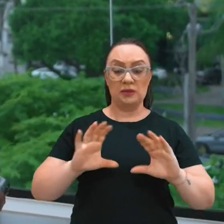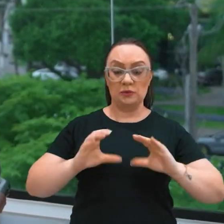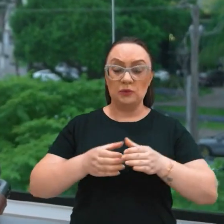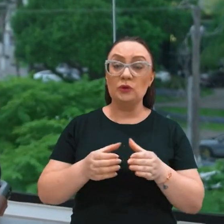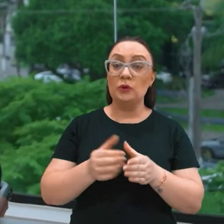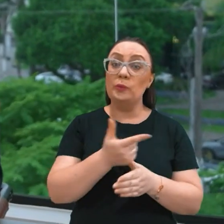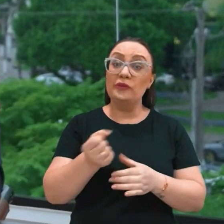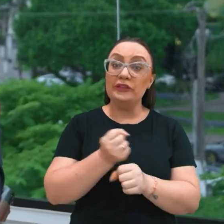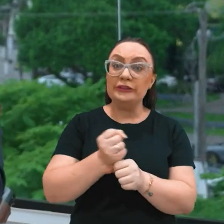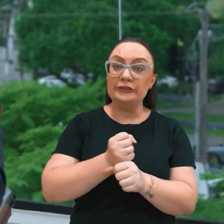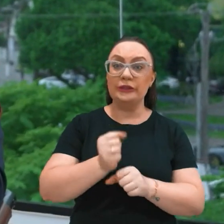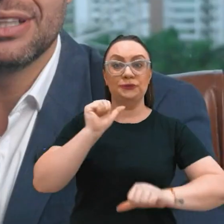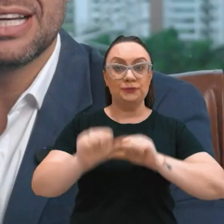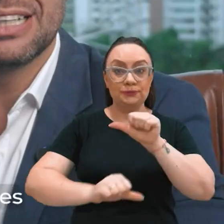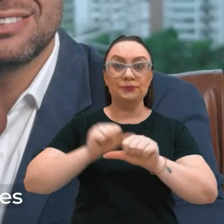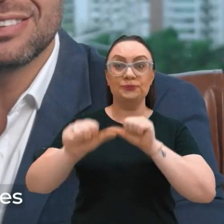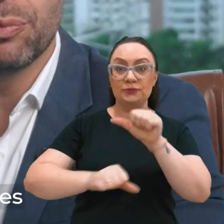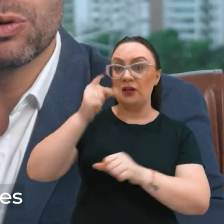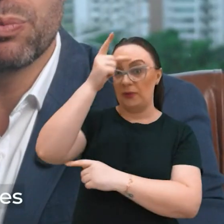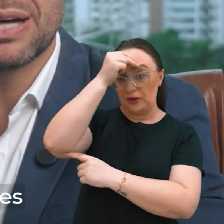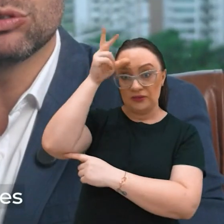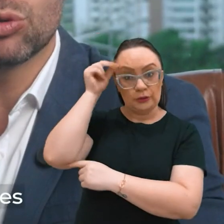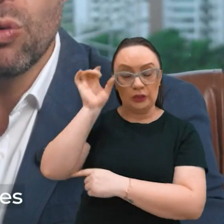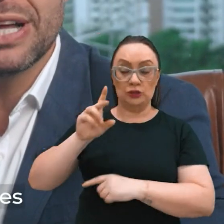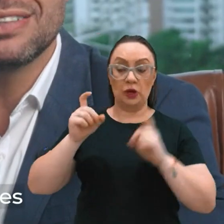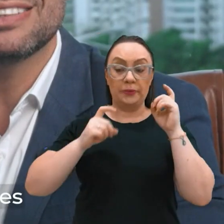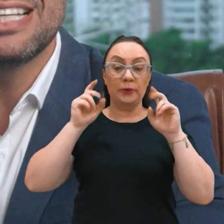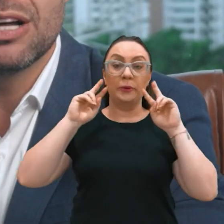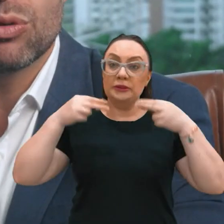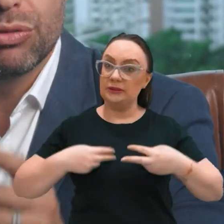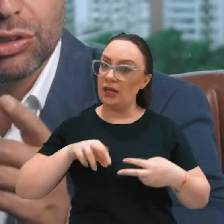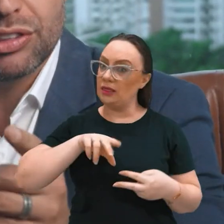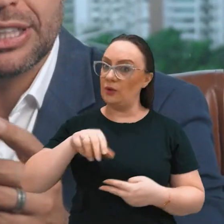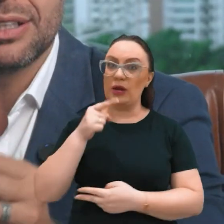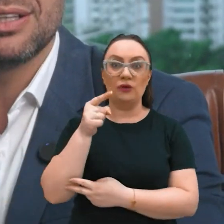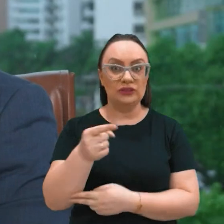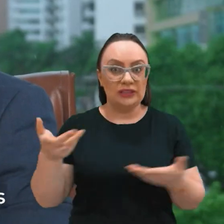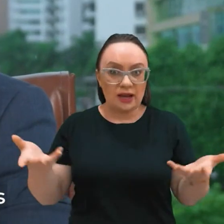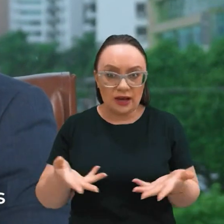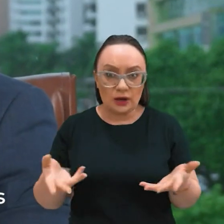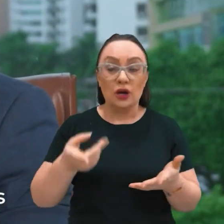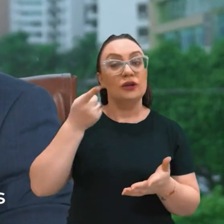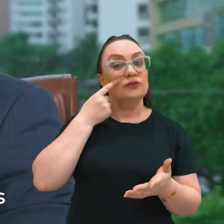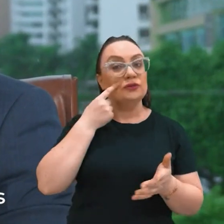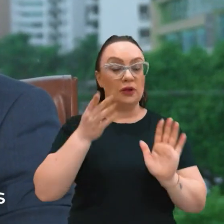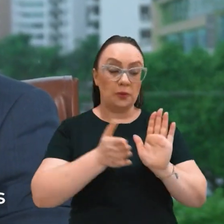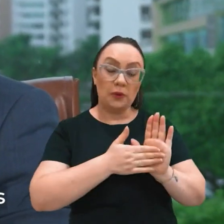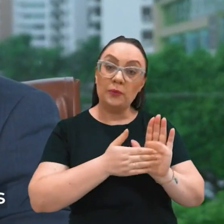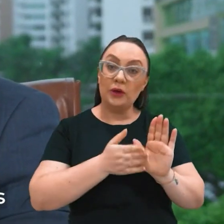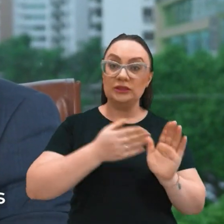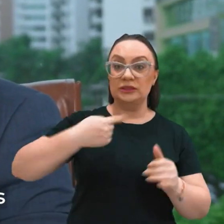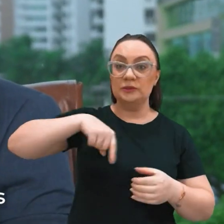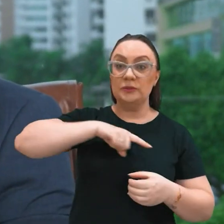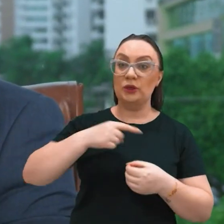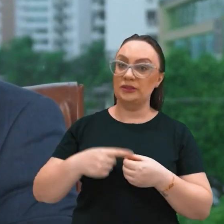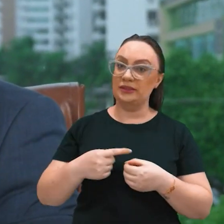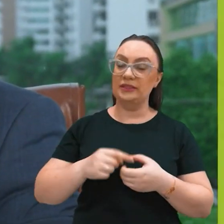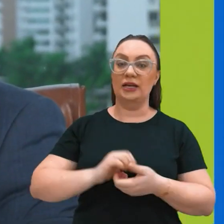20 anos se reveza na prefeitura. Eles estão preocupados com eles e não com você. Aqui, nós vamos ver